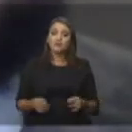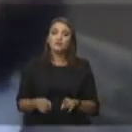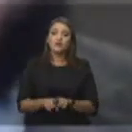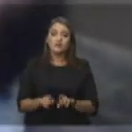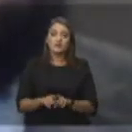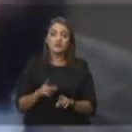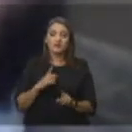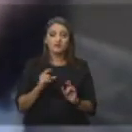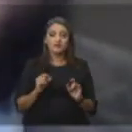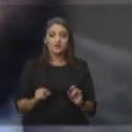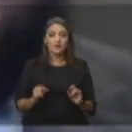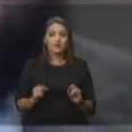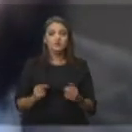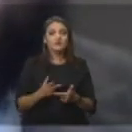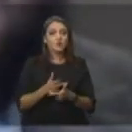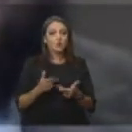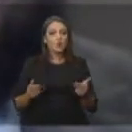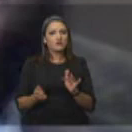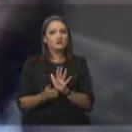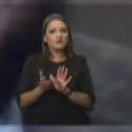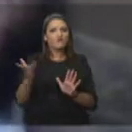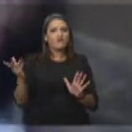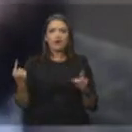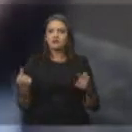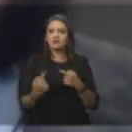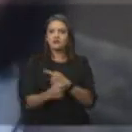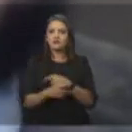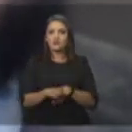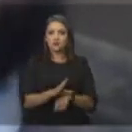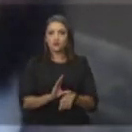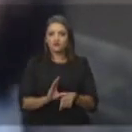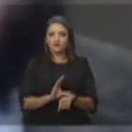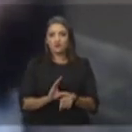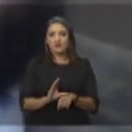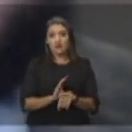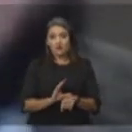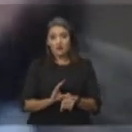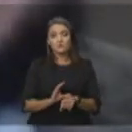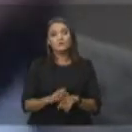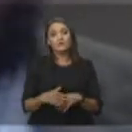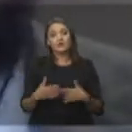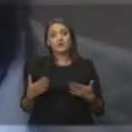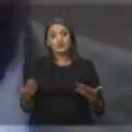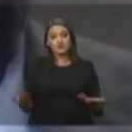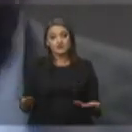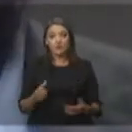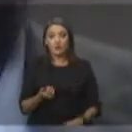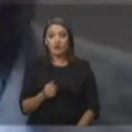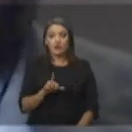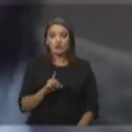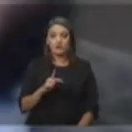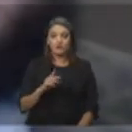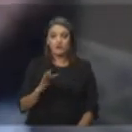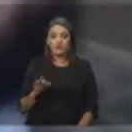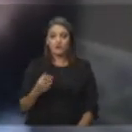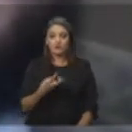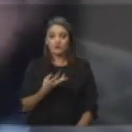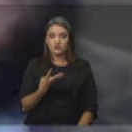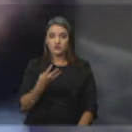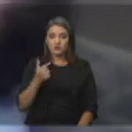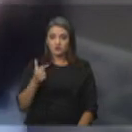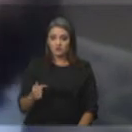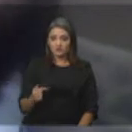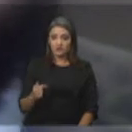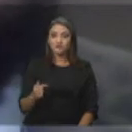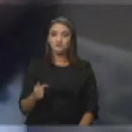configure um chamado estado de coisas inconstitucional. Com a chancela do Supremo, no caso da ADPF 347. Por